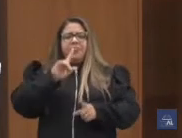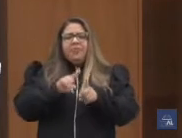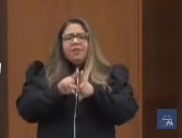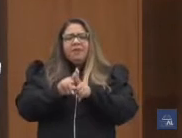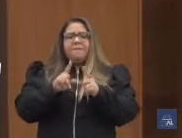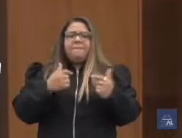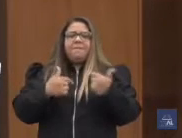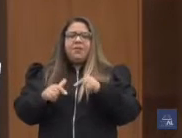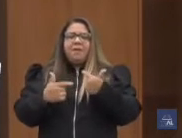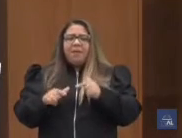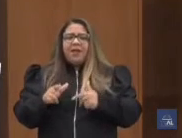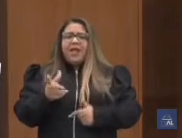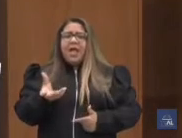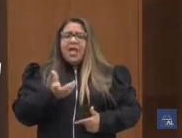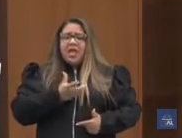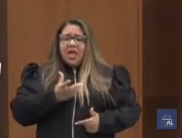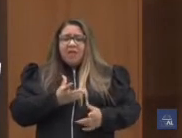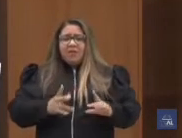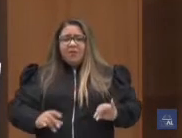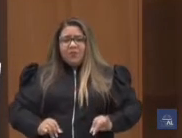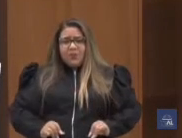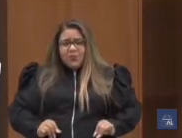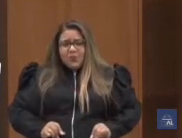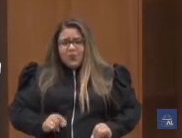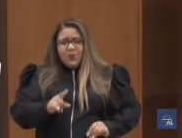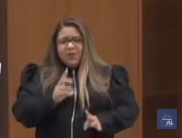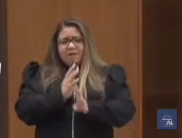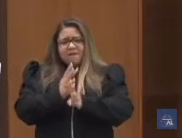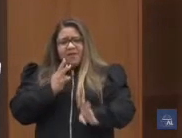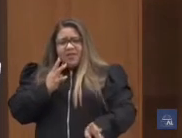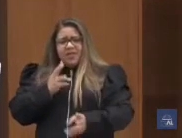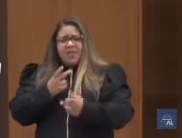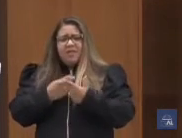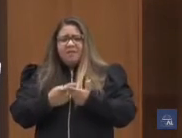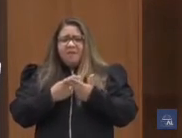trabalhadora que tem sofrido nas filas de espera muito obrigado Senor presidente